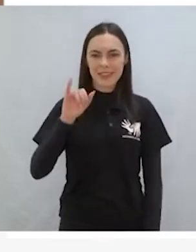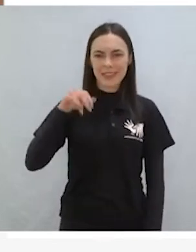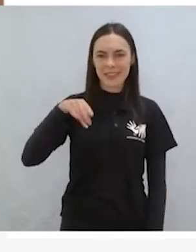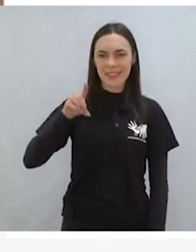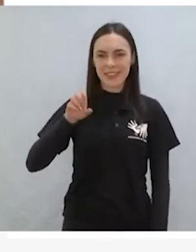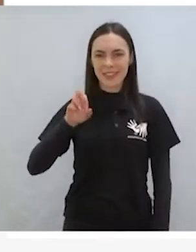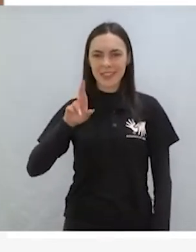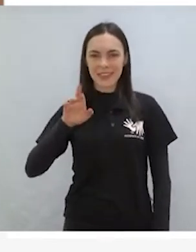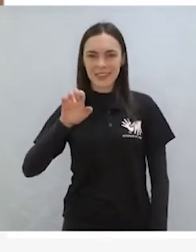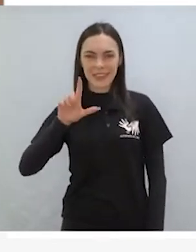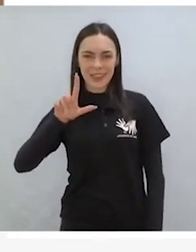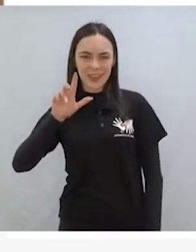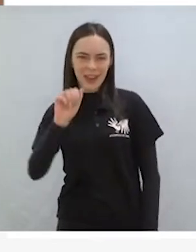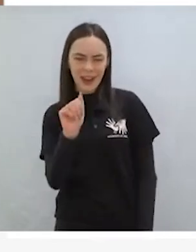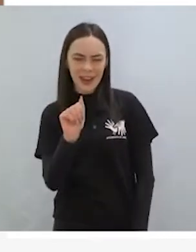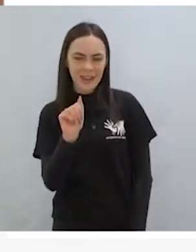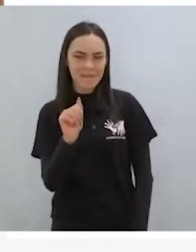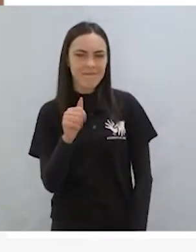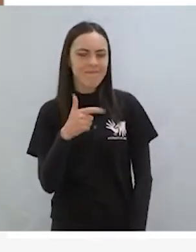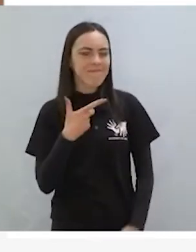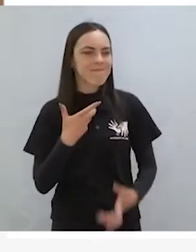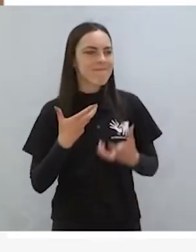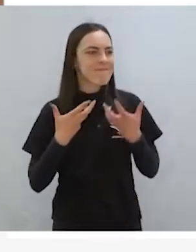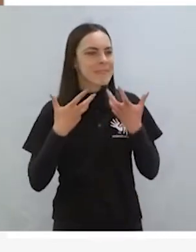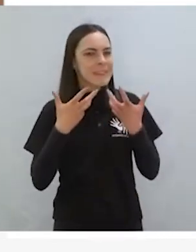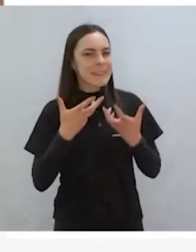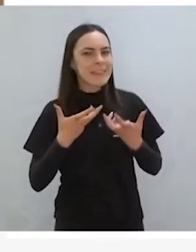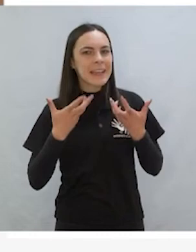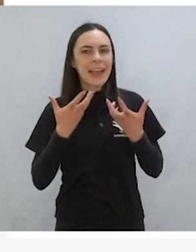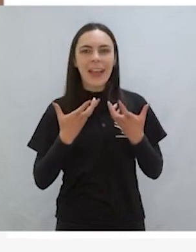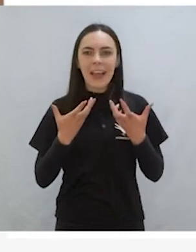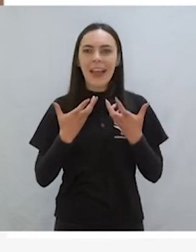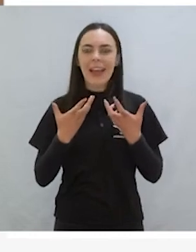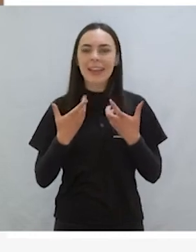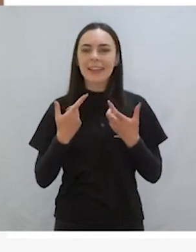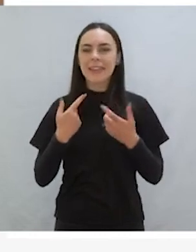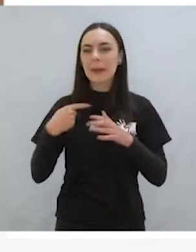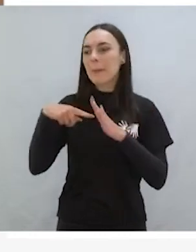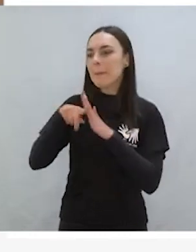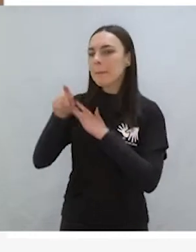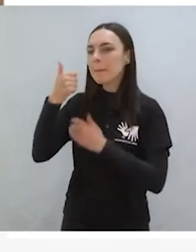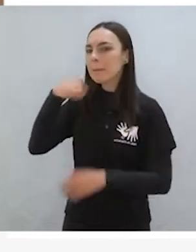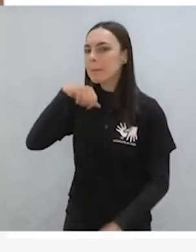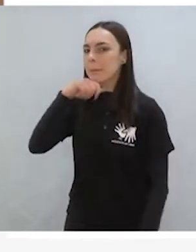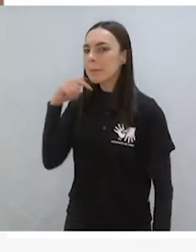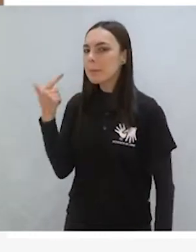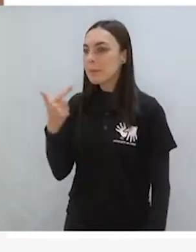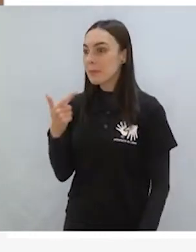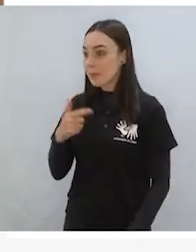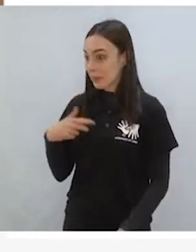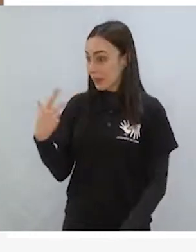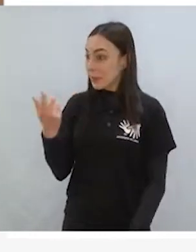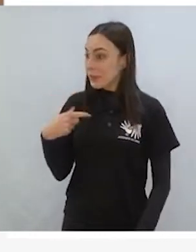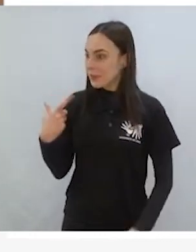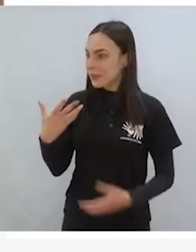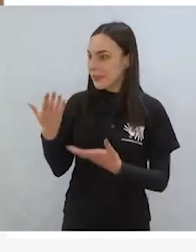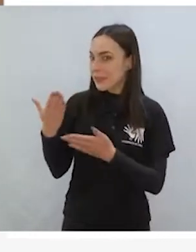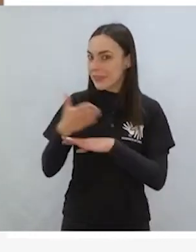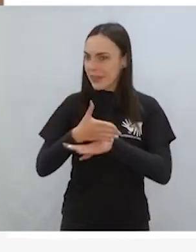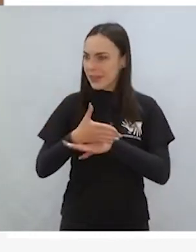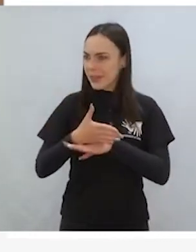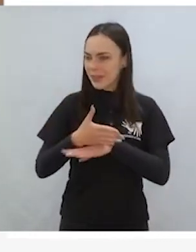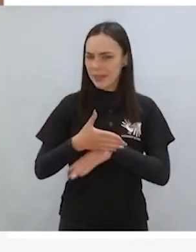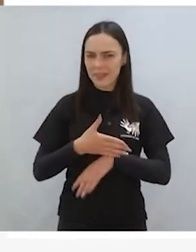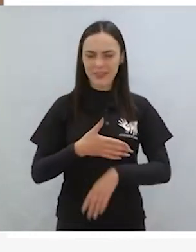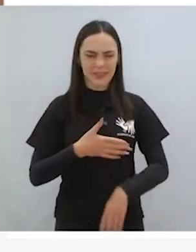Cinderela ficou morrendo de vontade de ir. Por isso, perguntou para a madrasta: Nós vamos ao baile?